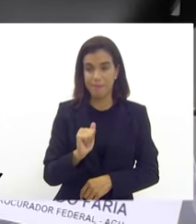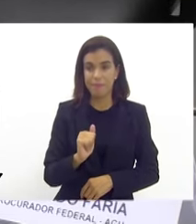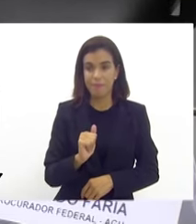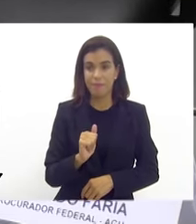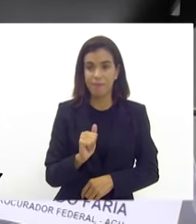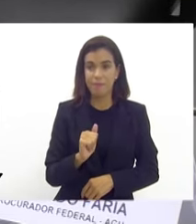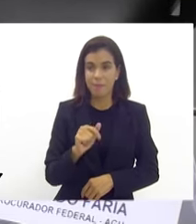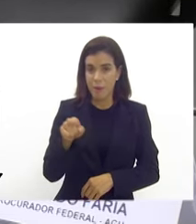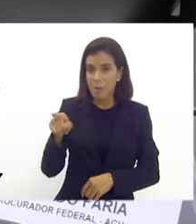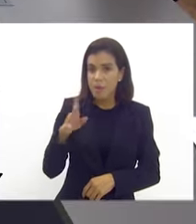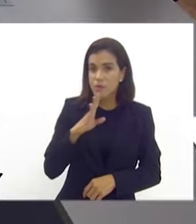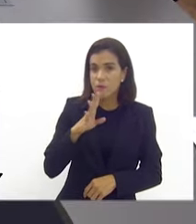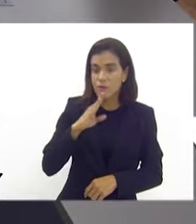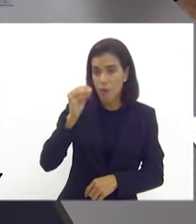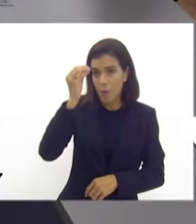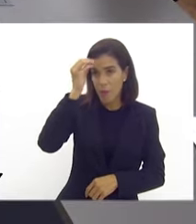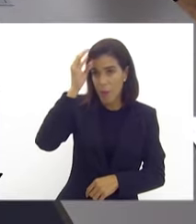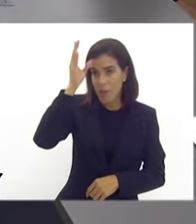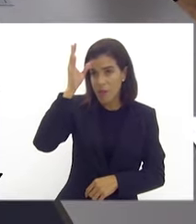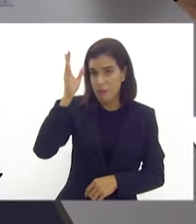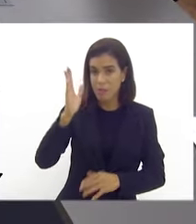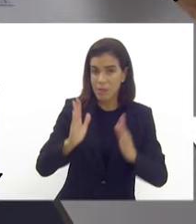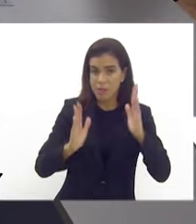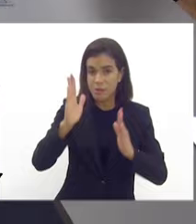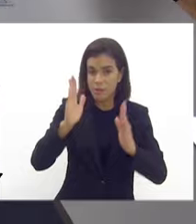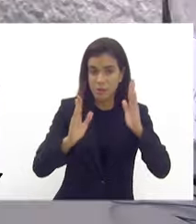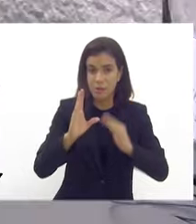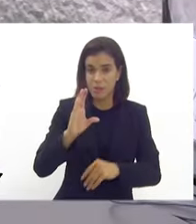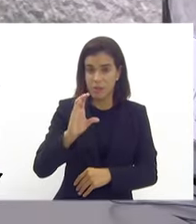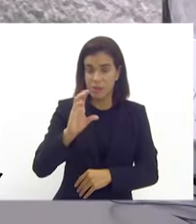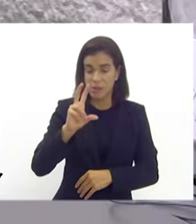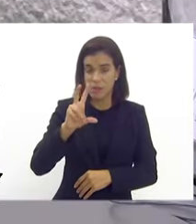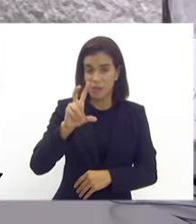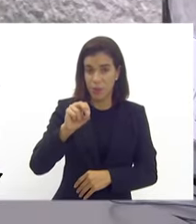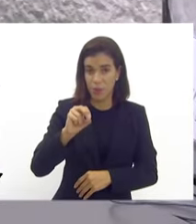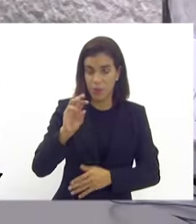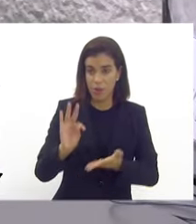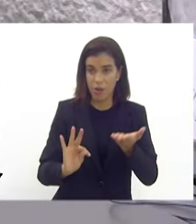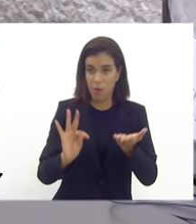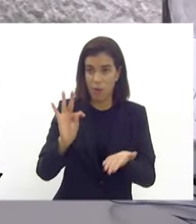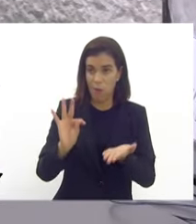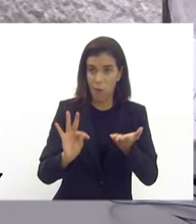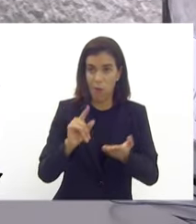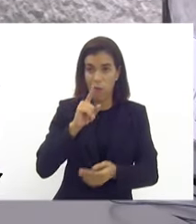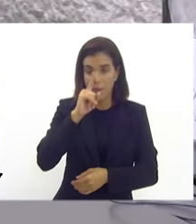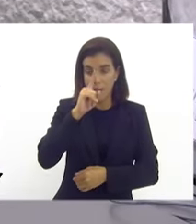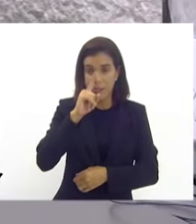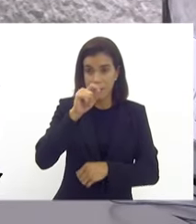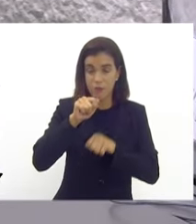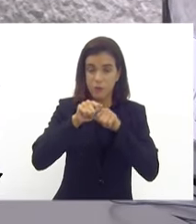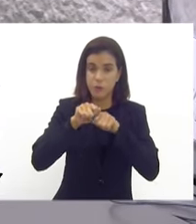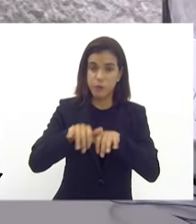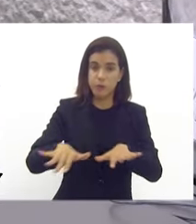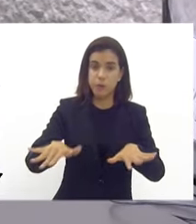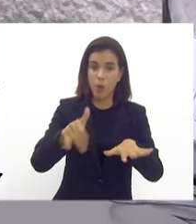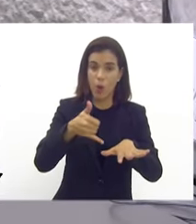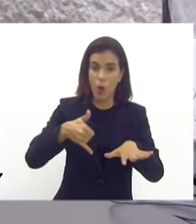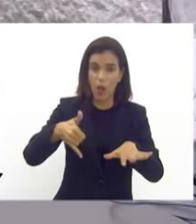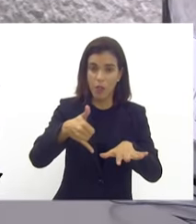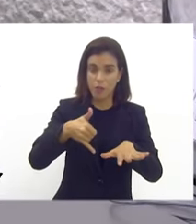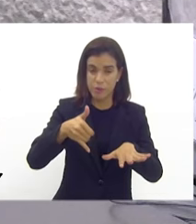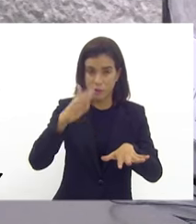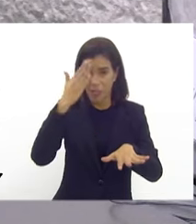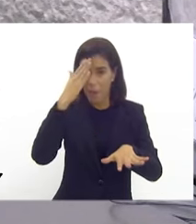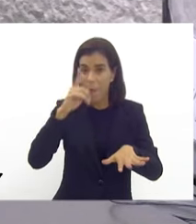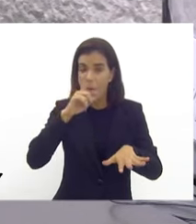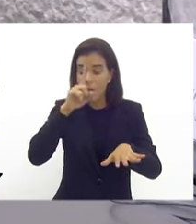fato conhecimento que H cerca aproximadamente de 50 toneladas de óleo que está a ponto de de vazar tem o Senor tem noção o perigo